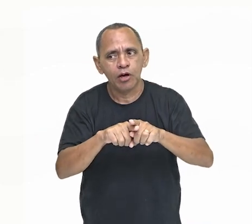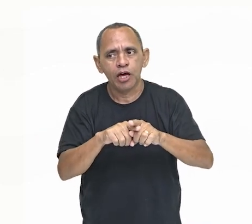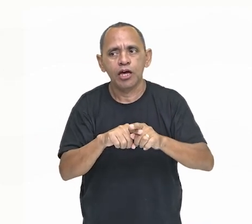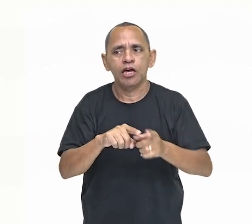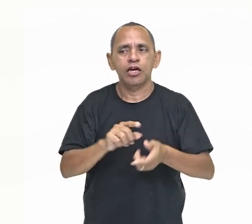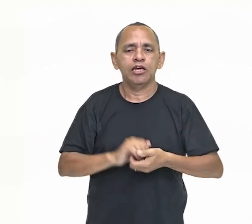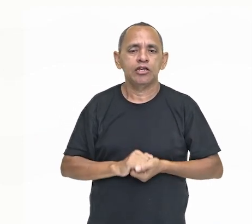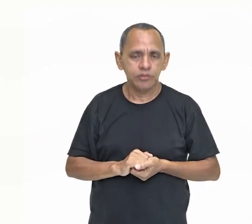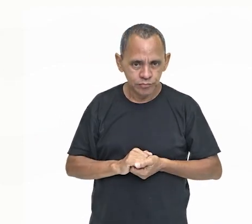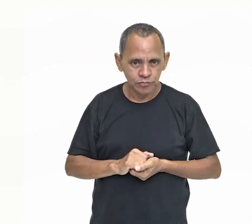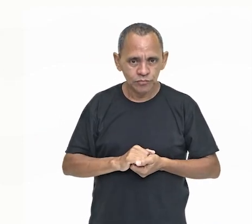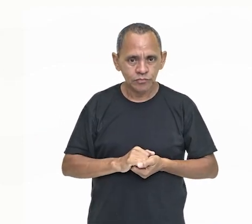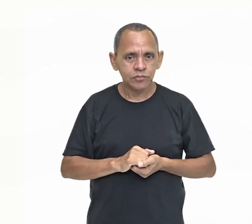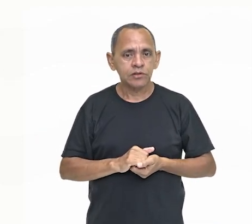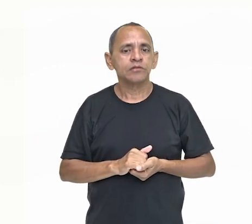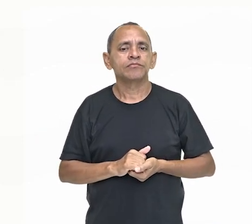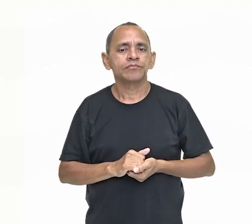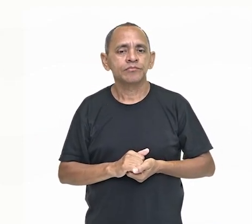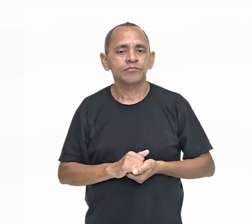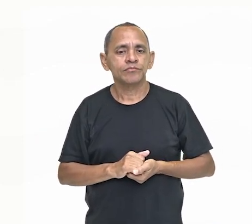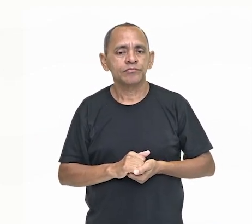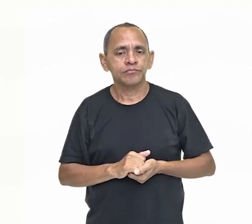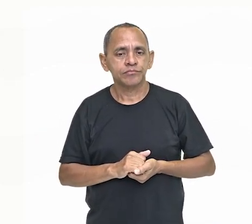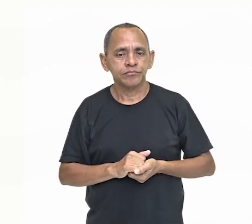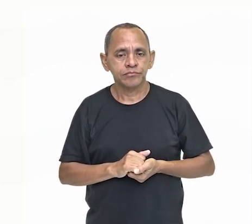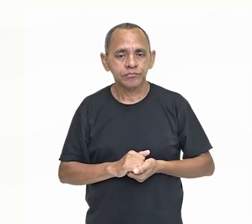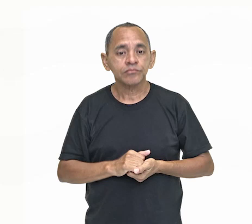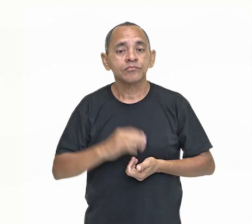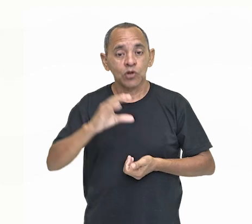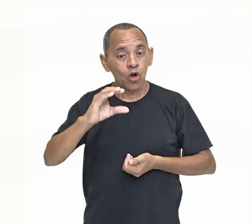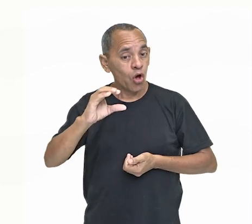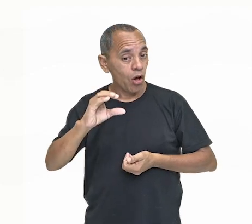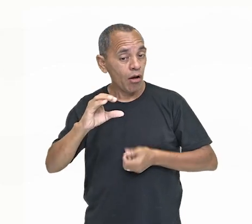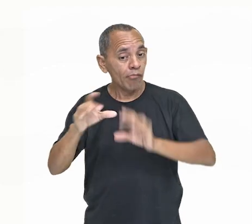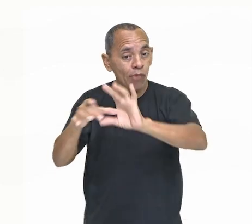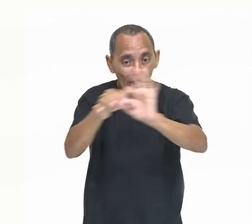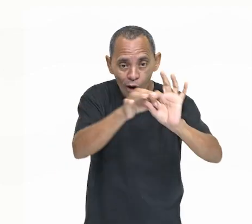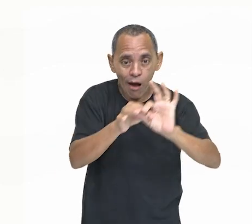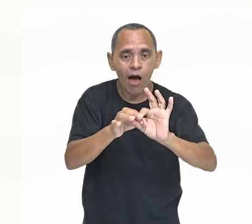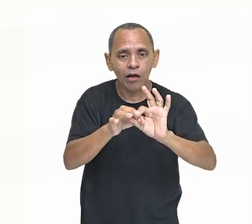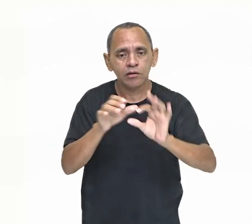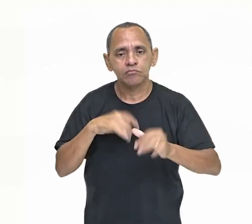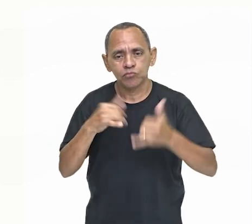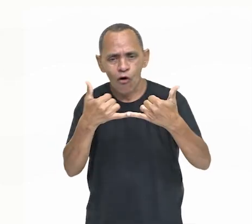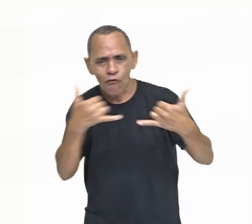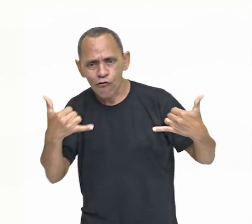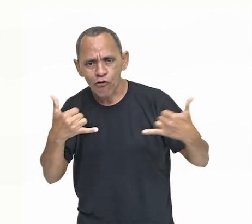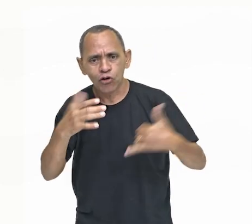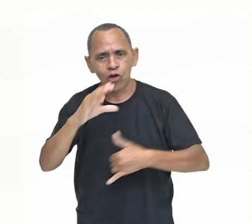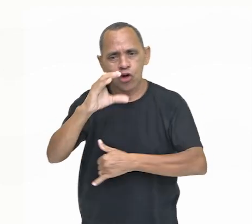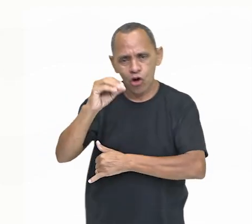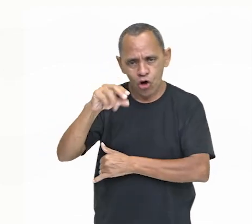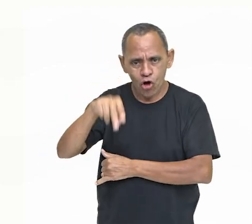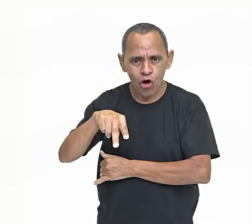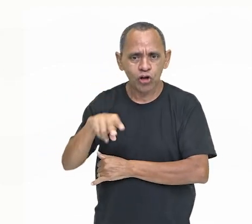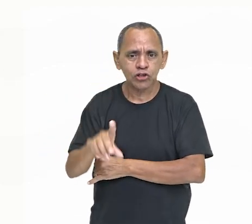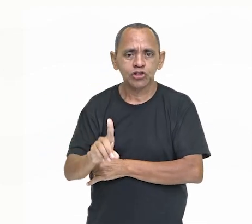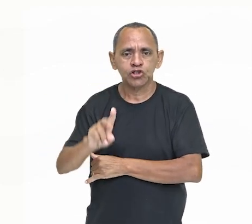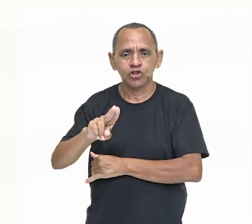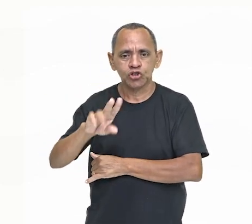elétrica. Aí você tem aqui, ó, circuito elétrico. Eu tenho aqui esses fios condutores, você tem